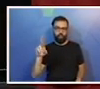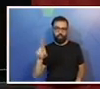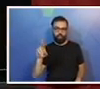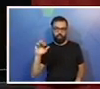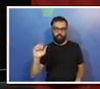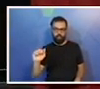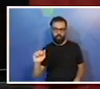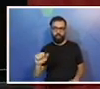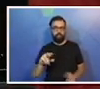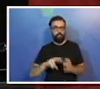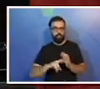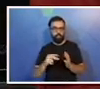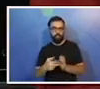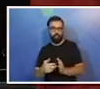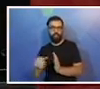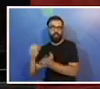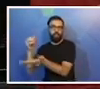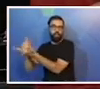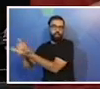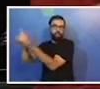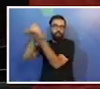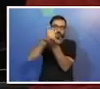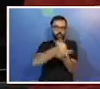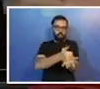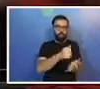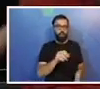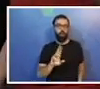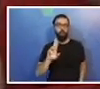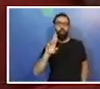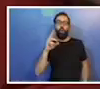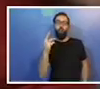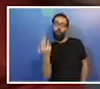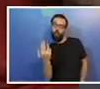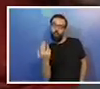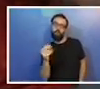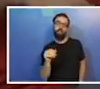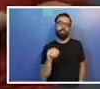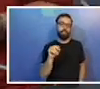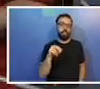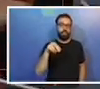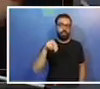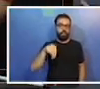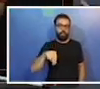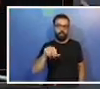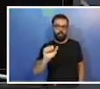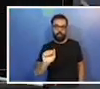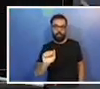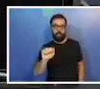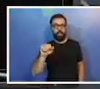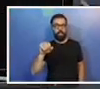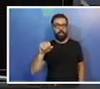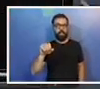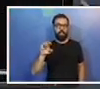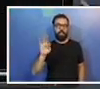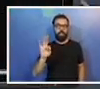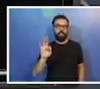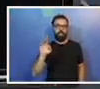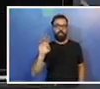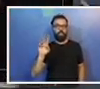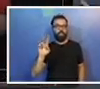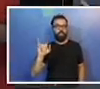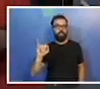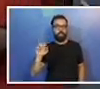é invasora ou se é uma espécie nativa. Nativa é que nasceu, que é daquela